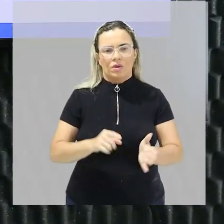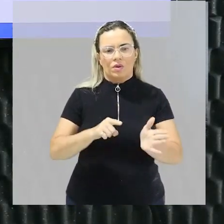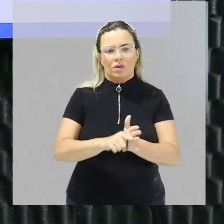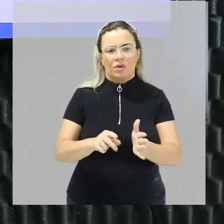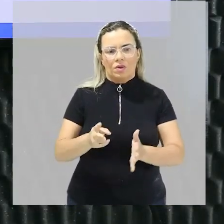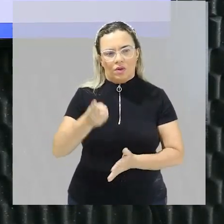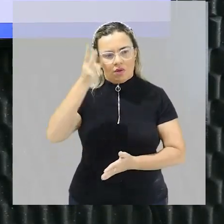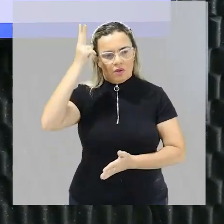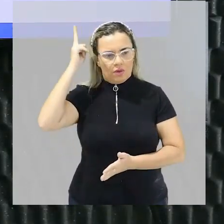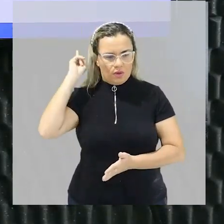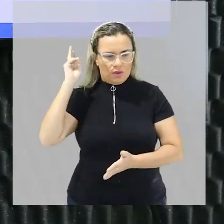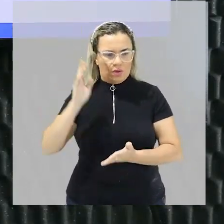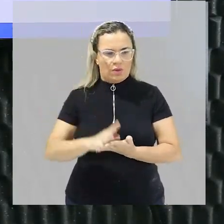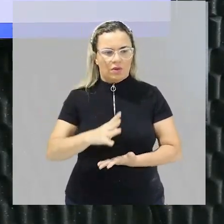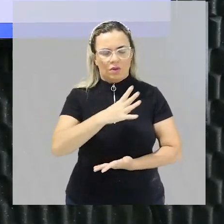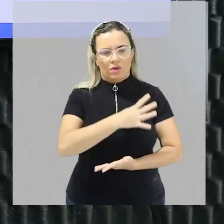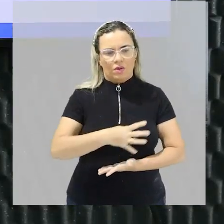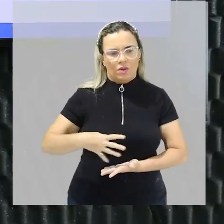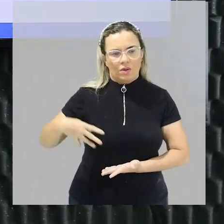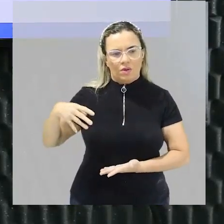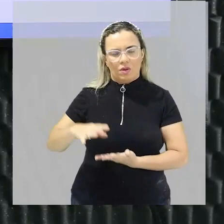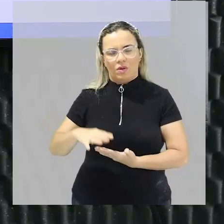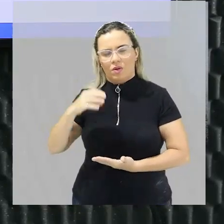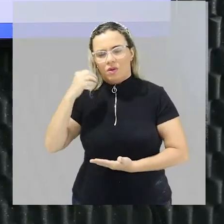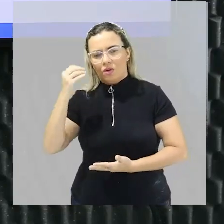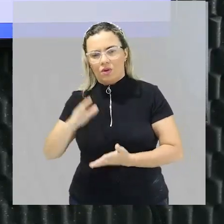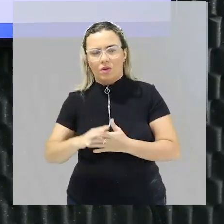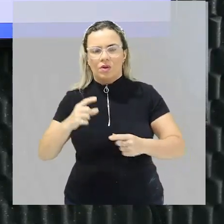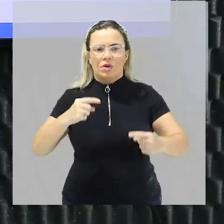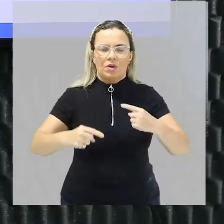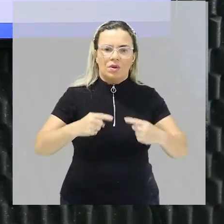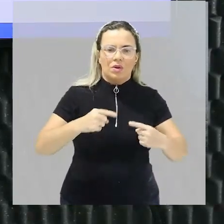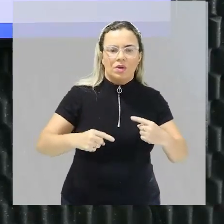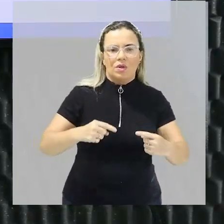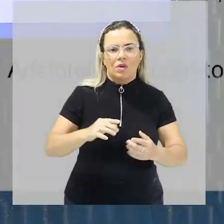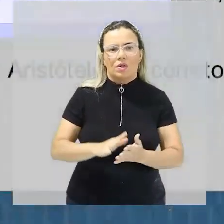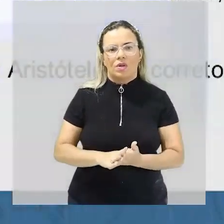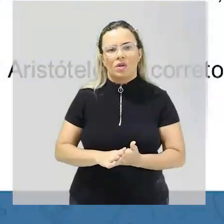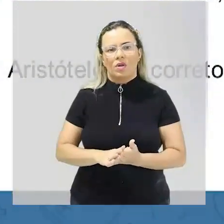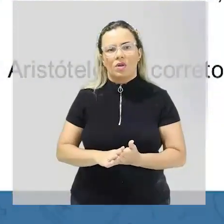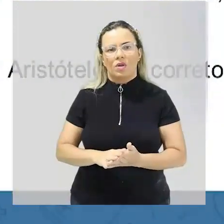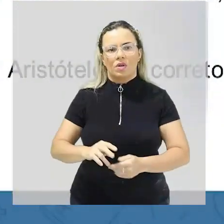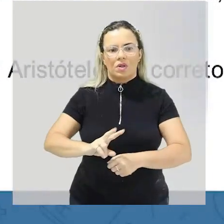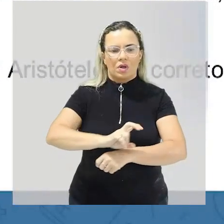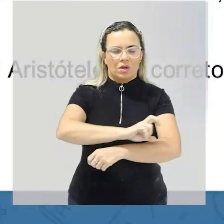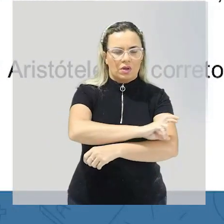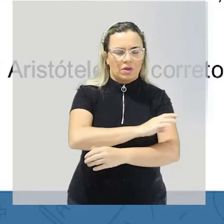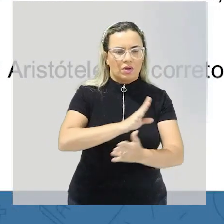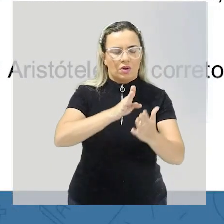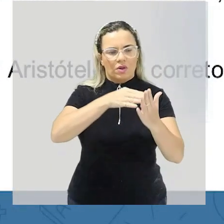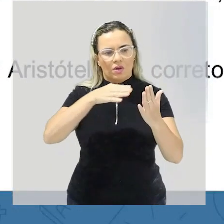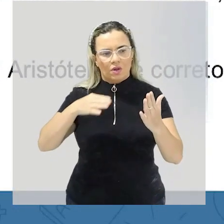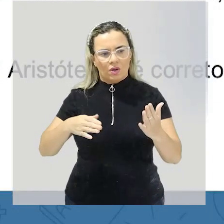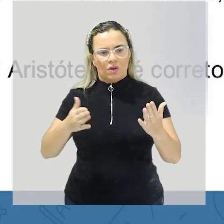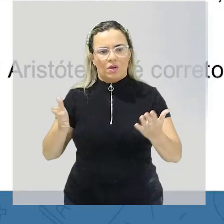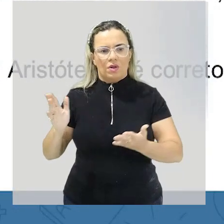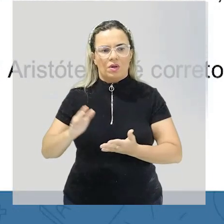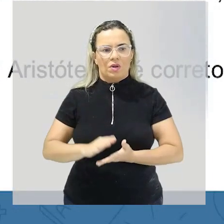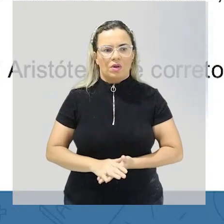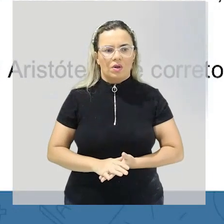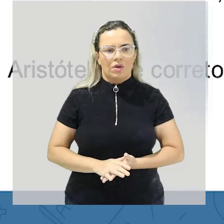nosso querido amigo Aristóteles, quer seja na epistemologia, na ética, na política ou na estética. Não é ofício